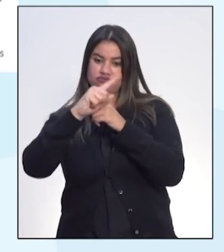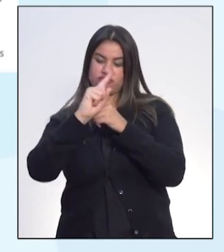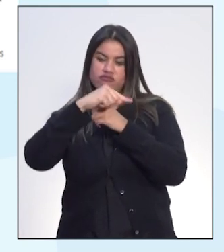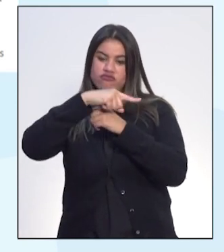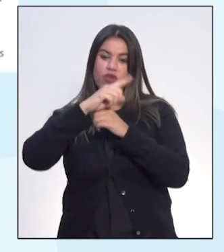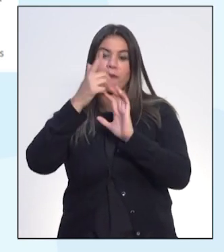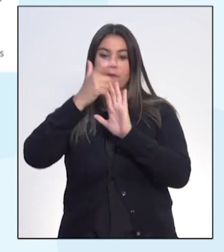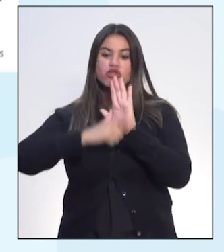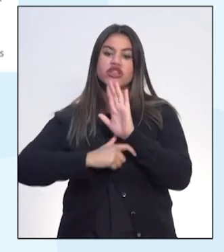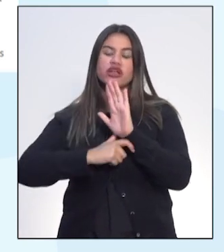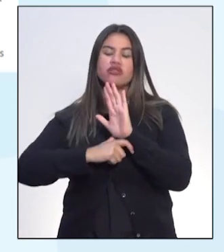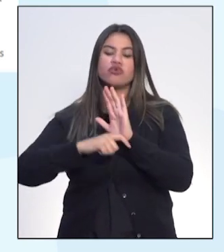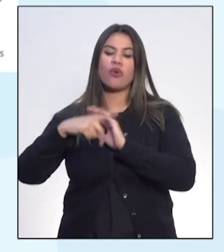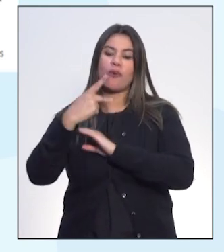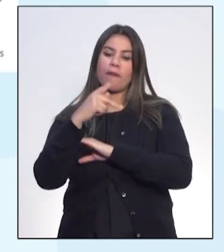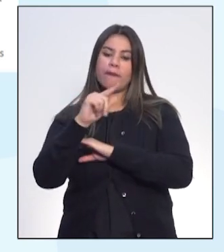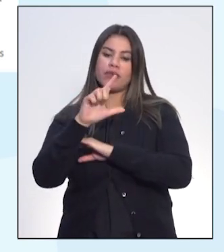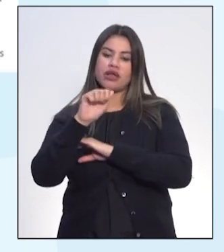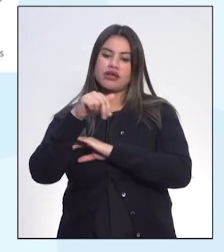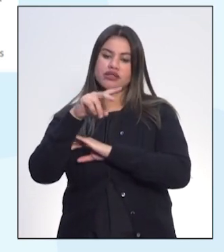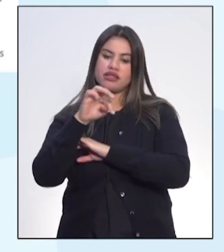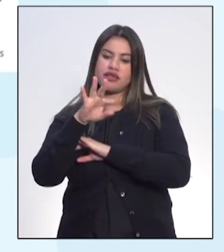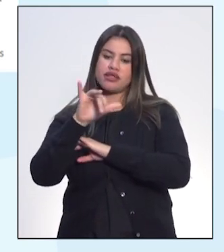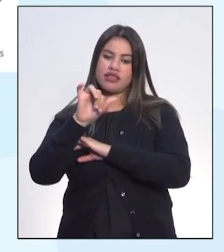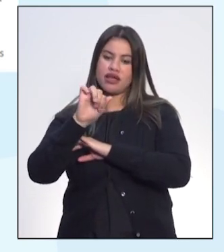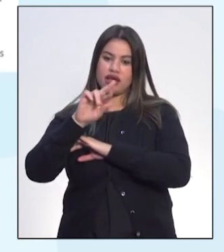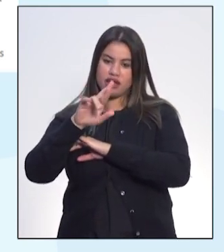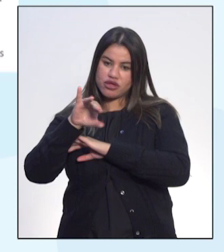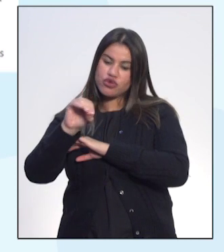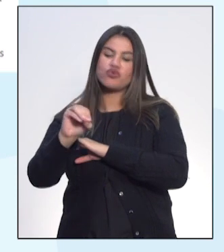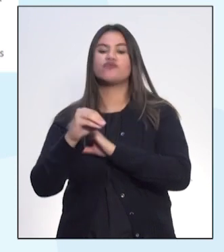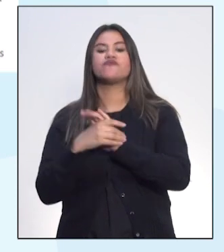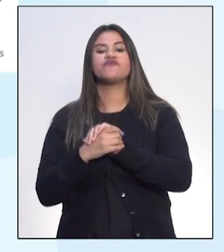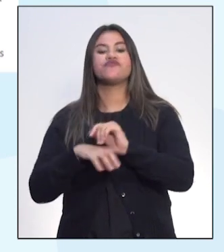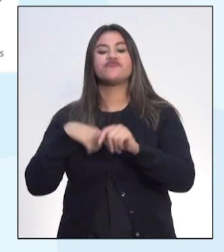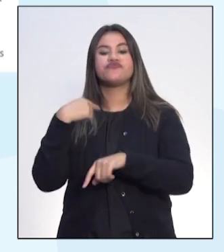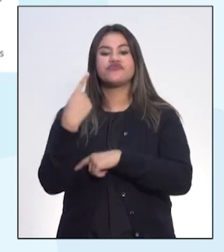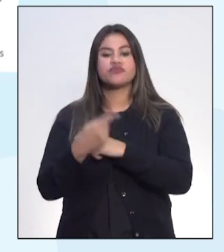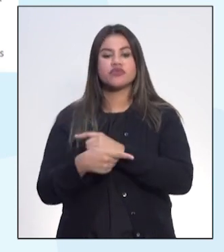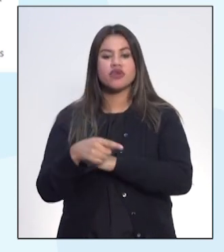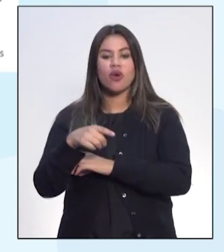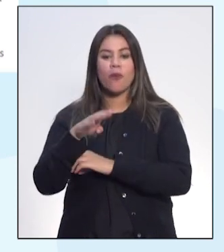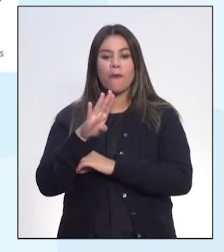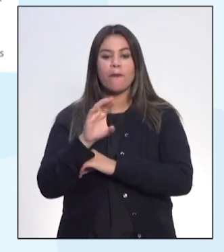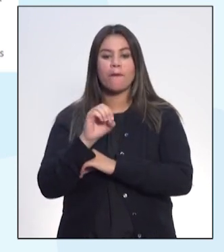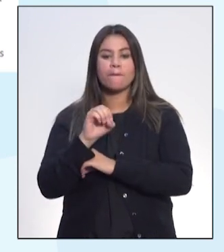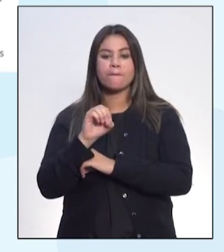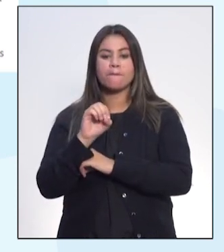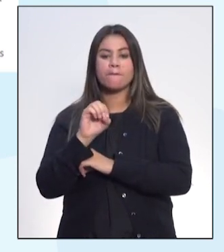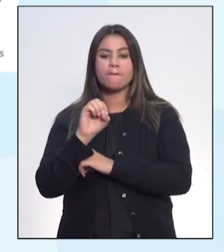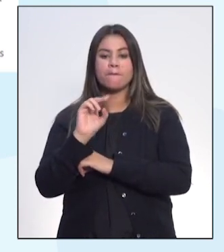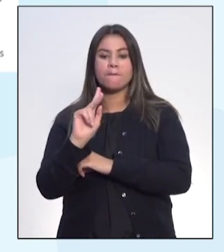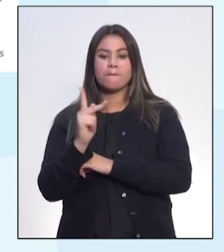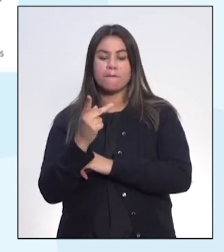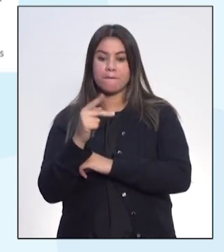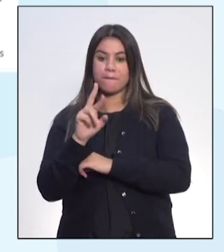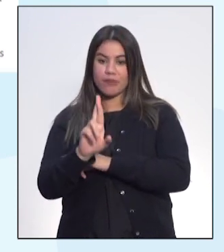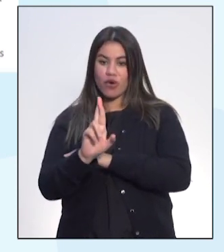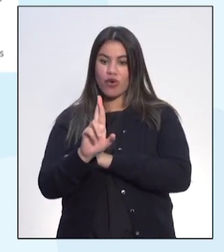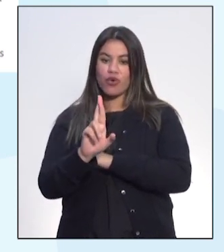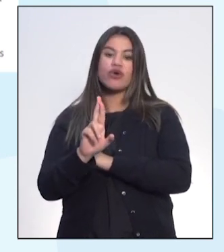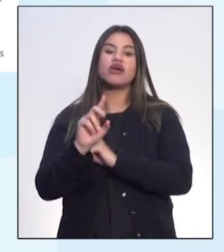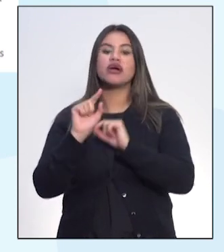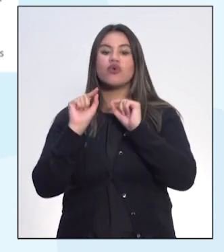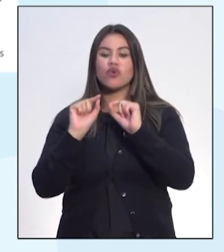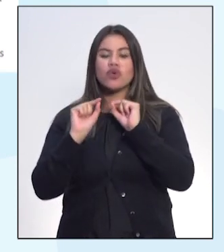planetário. Aí depois veio o Bohr, ele veio aprimorar um pouquinho melhor esse modelo atômico de Rutherford,